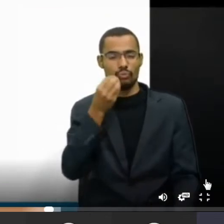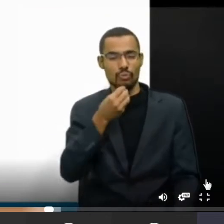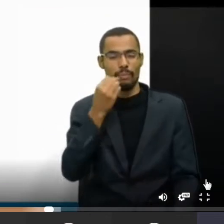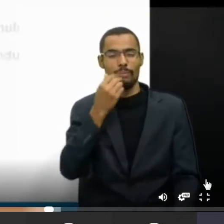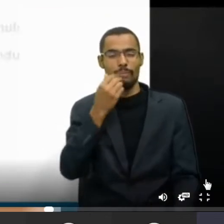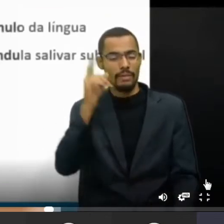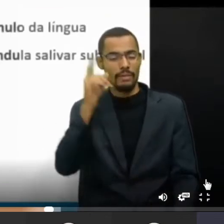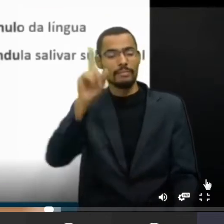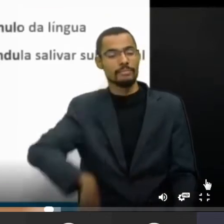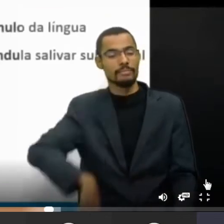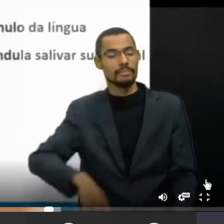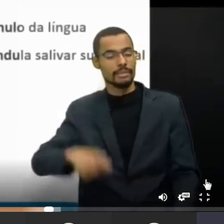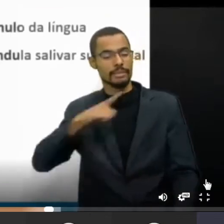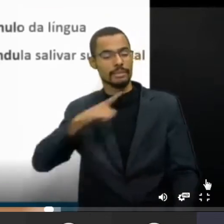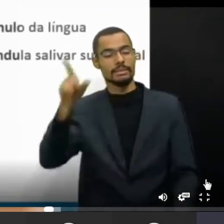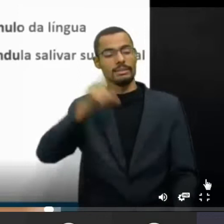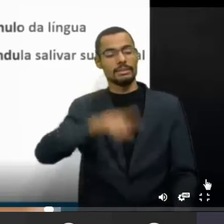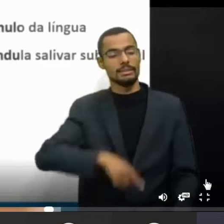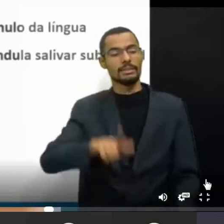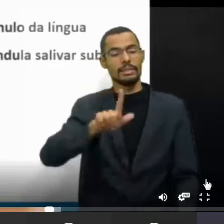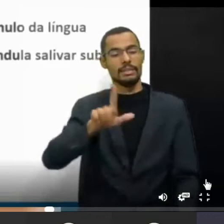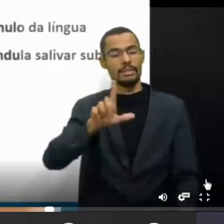salivares. Eu tenho glândulas